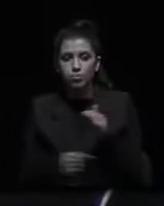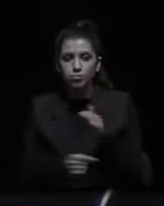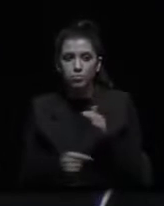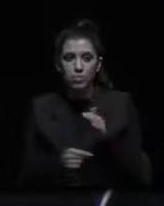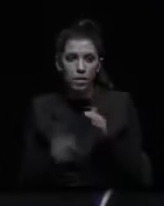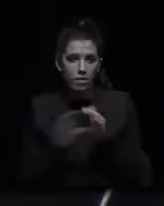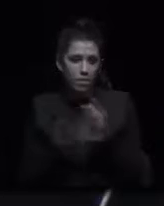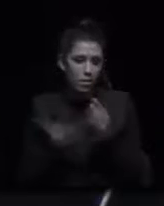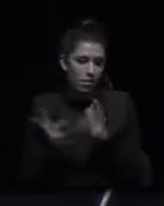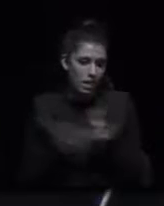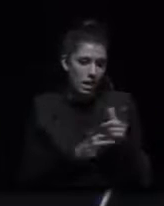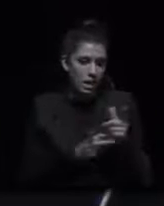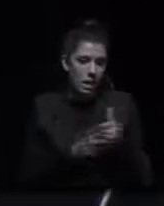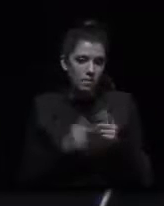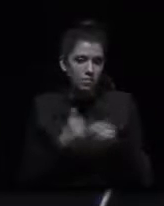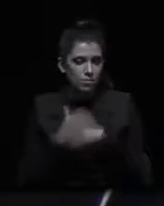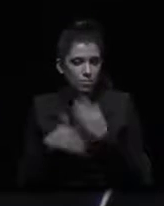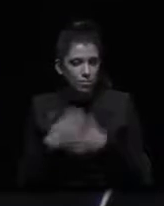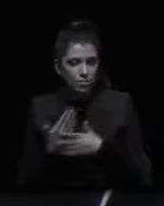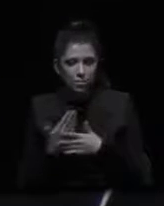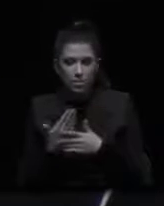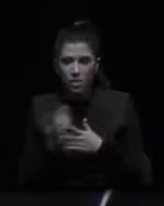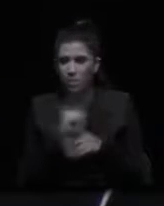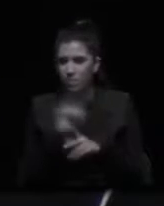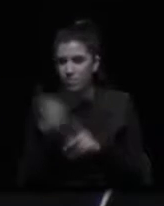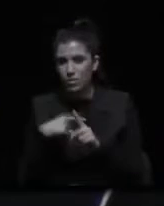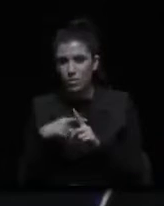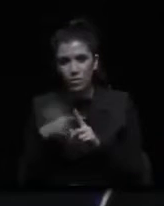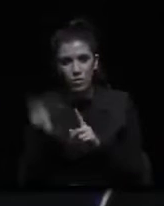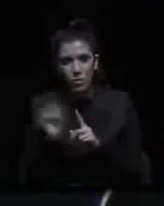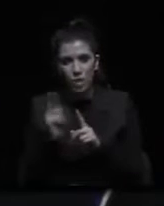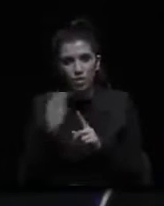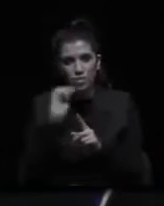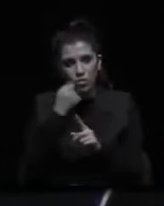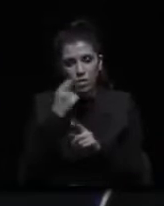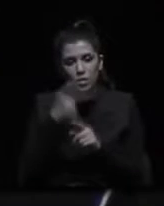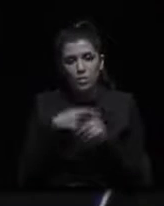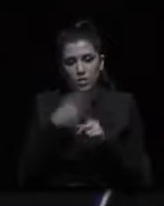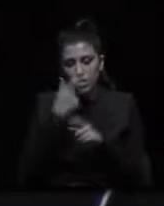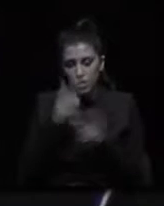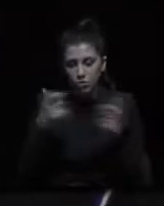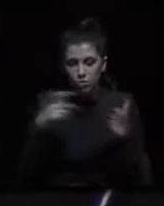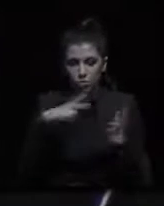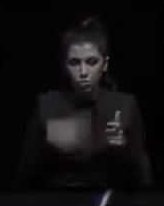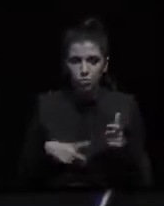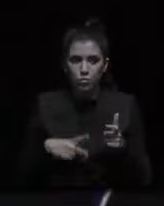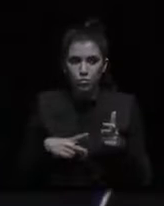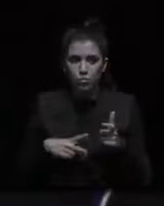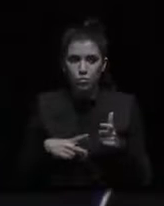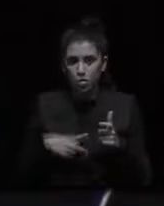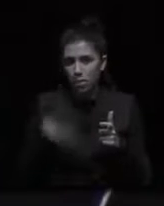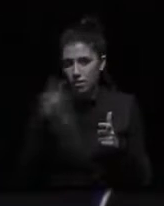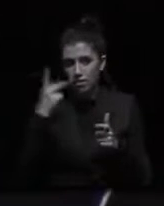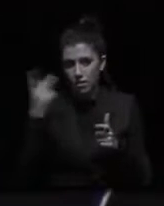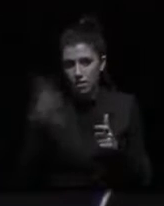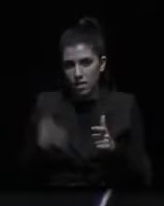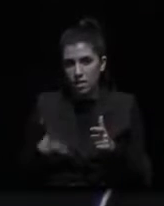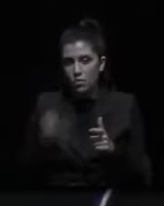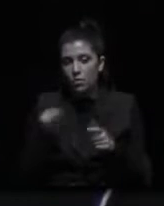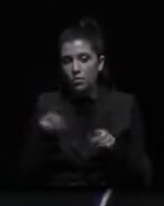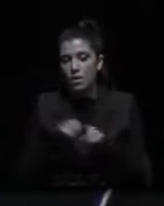de cálculo como pela sua aplicação, como sendo desfavorável aos interesses dos cidadãos, se não mesmo um imposto de eventual